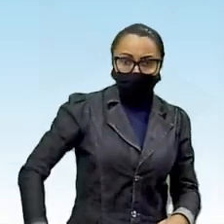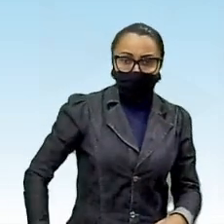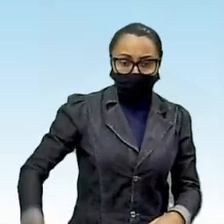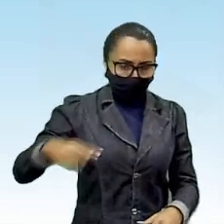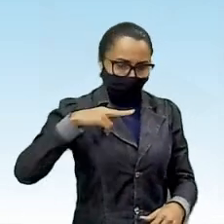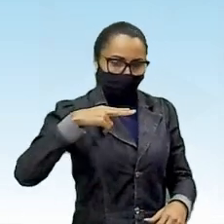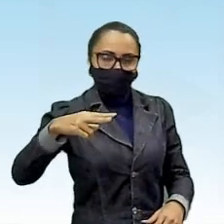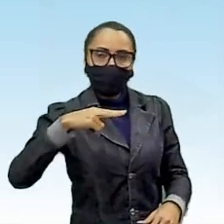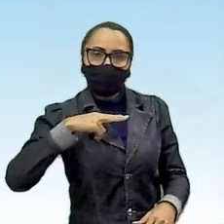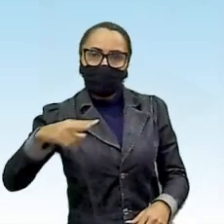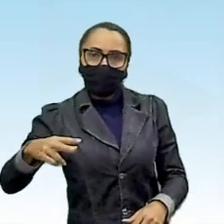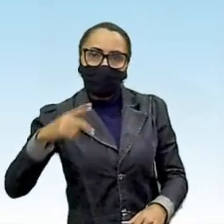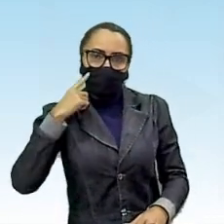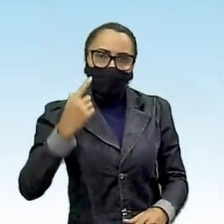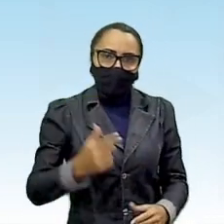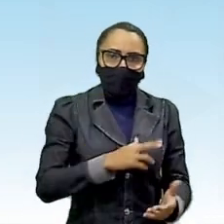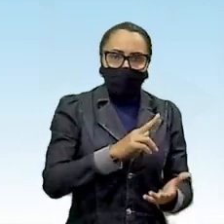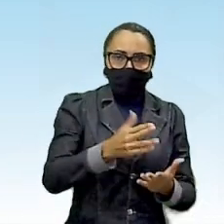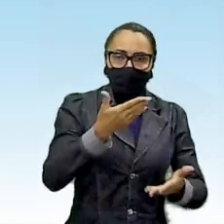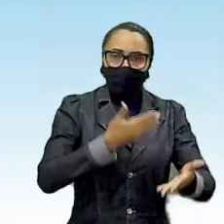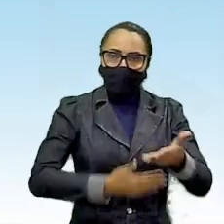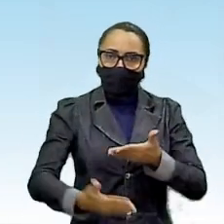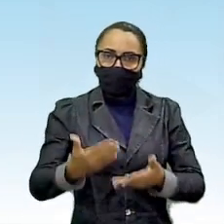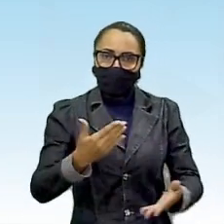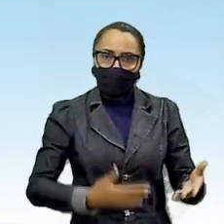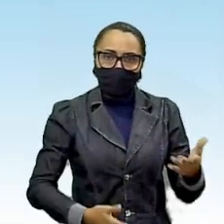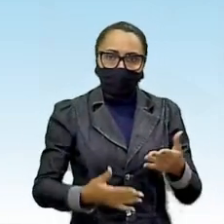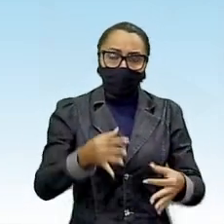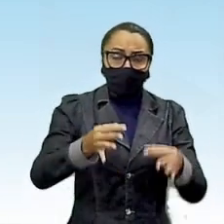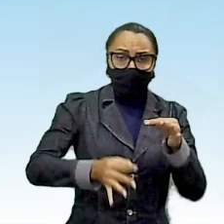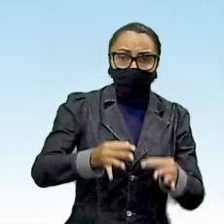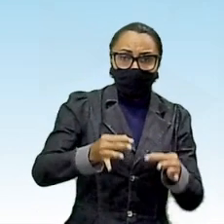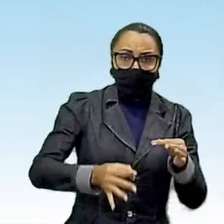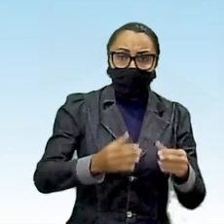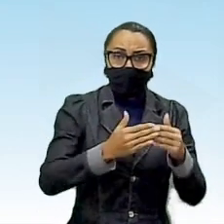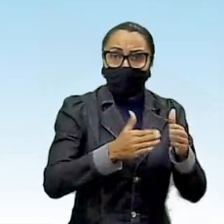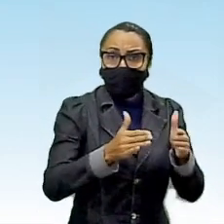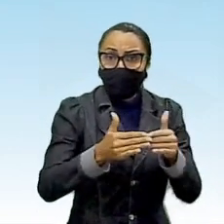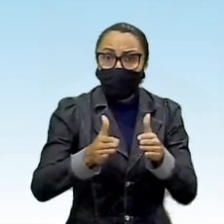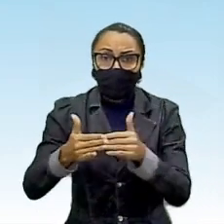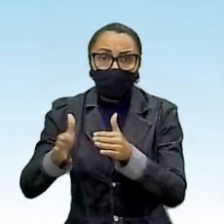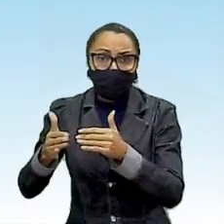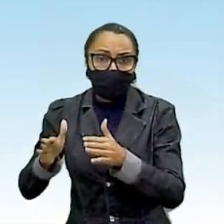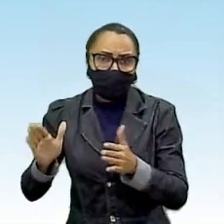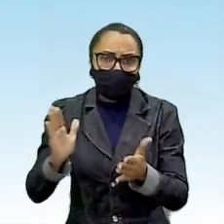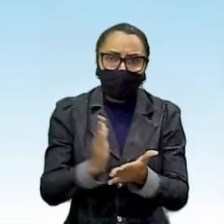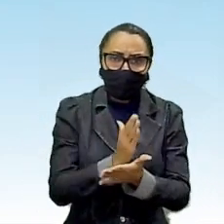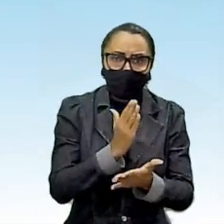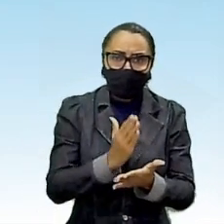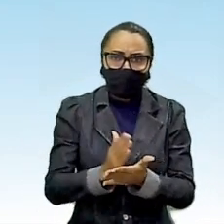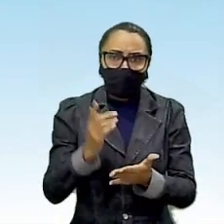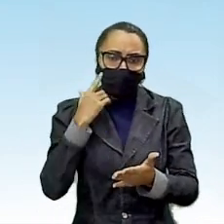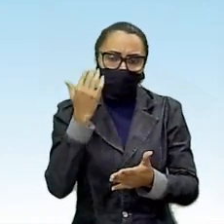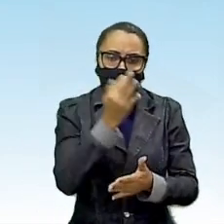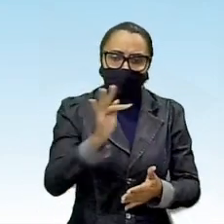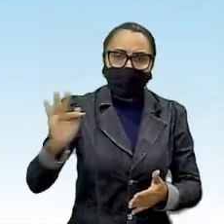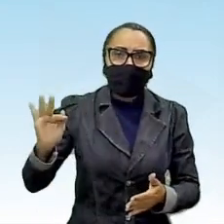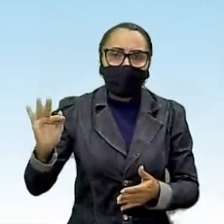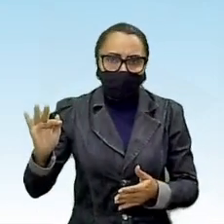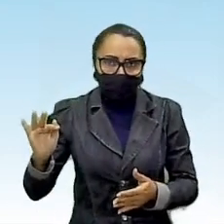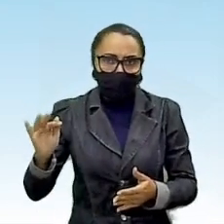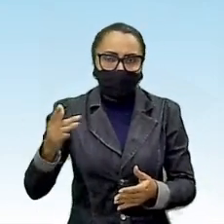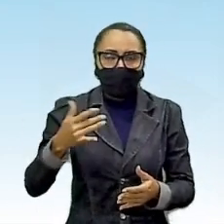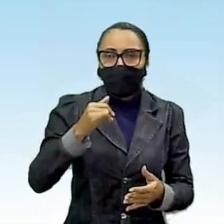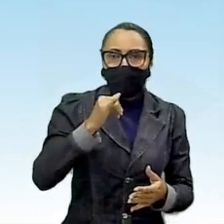privadas, e essas outras relações jurídicas abre-se o caminho para órgãos públicos federais, por exemplo,